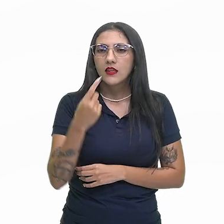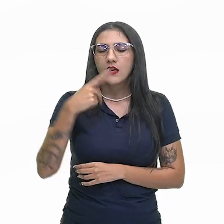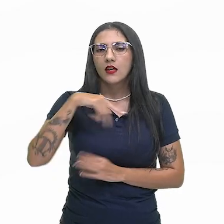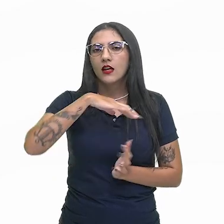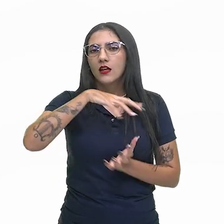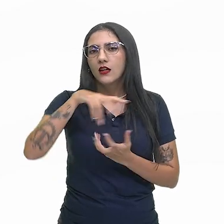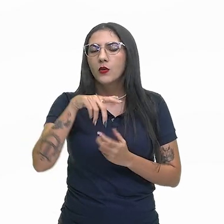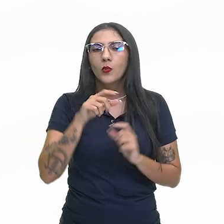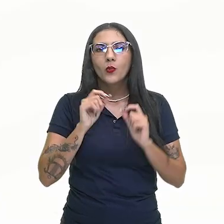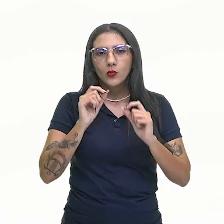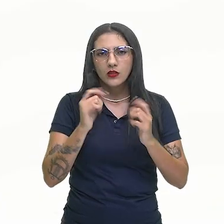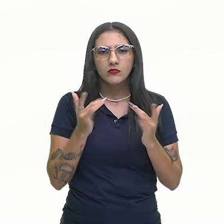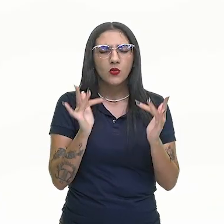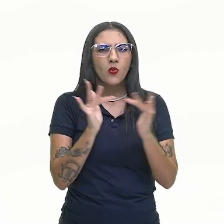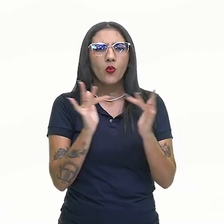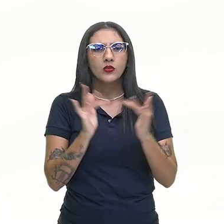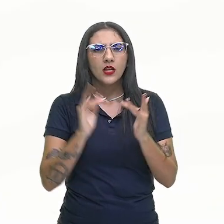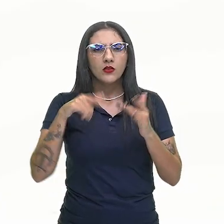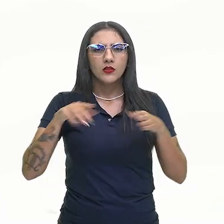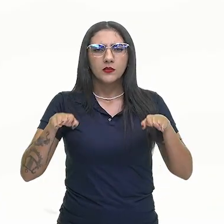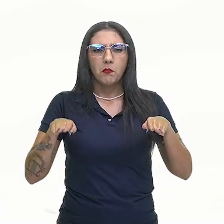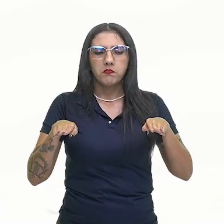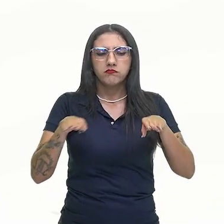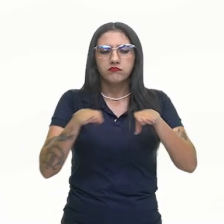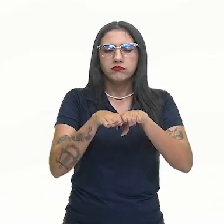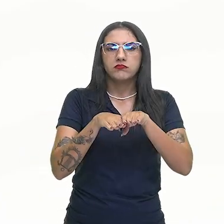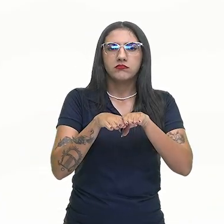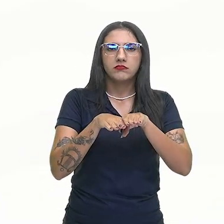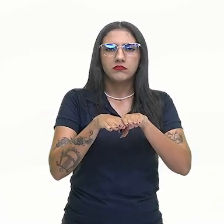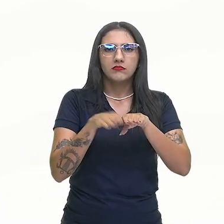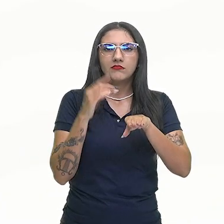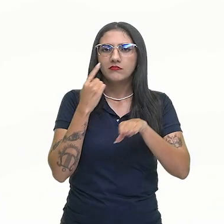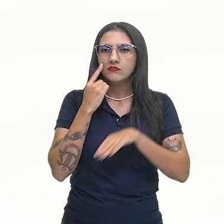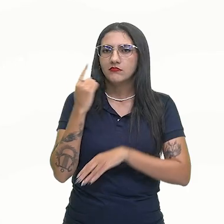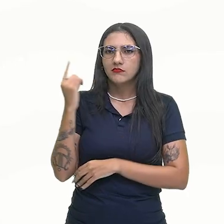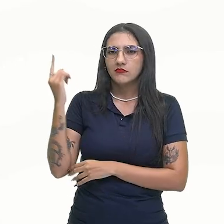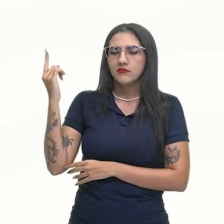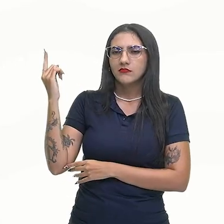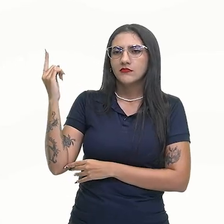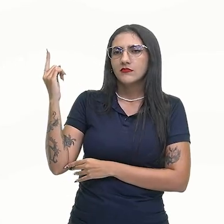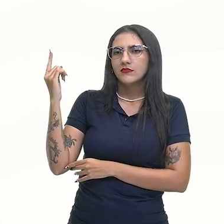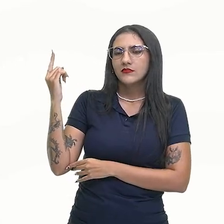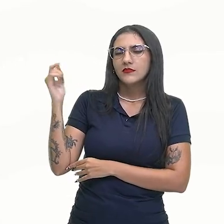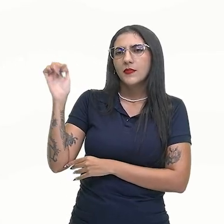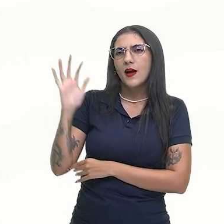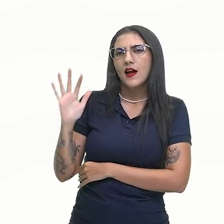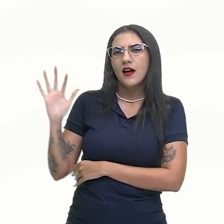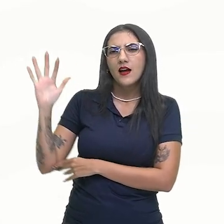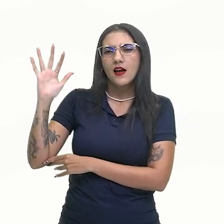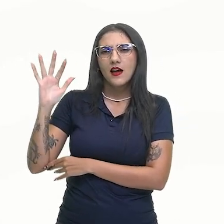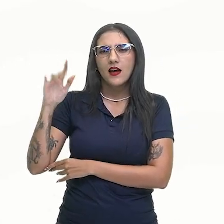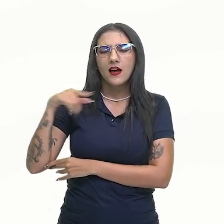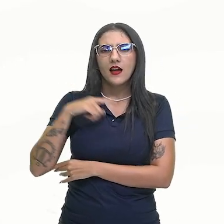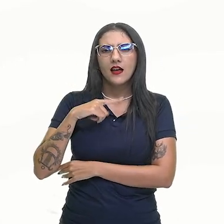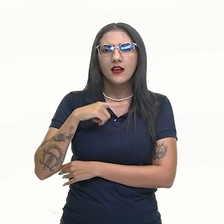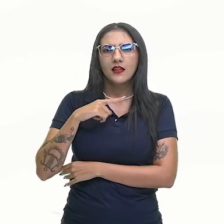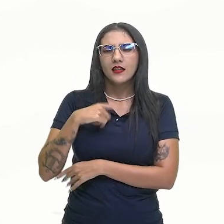encontro dessas placas tectônicas, essa parte aqui do planeta, por exemplo, é uma área